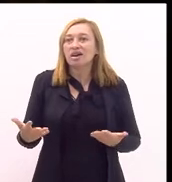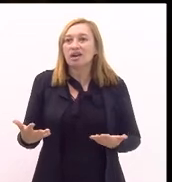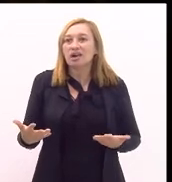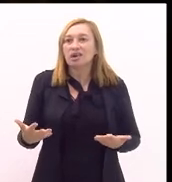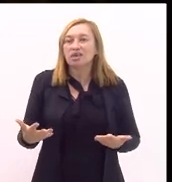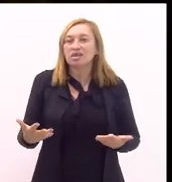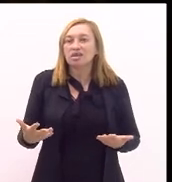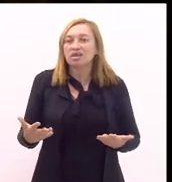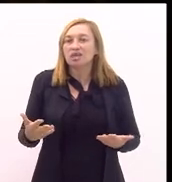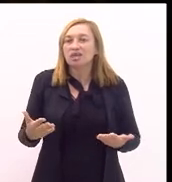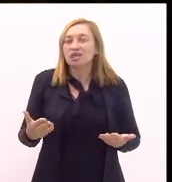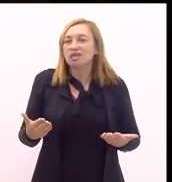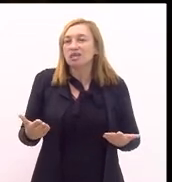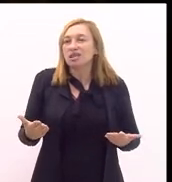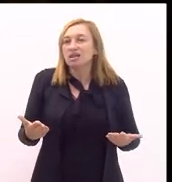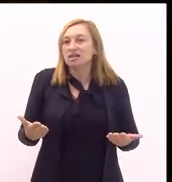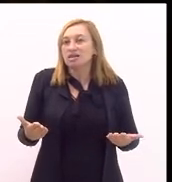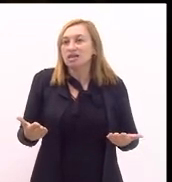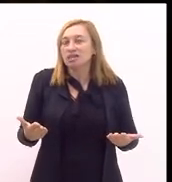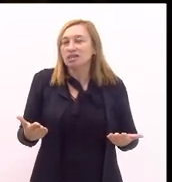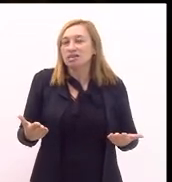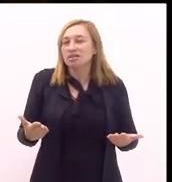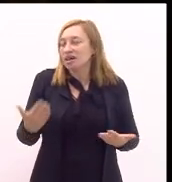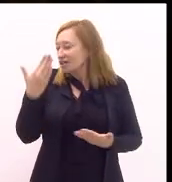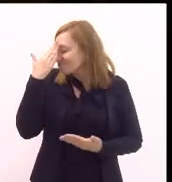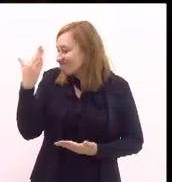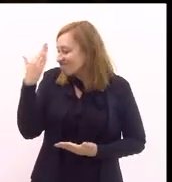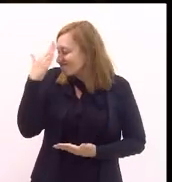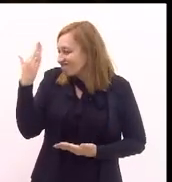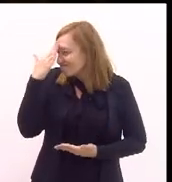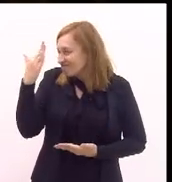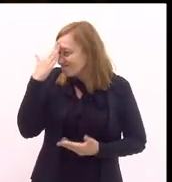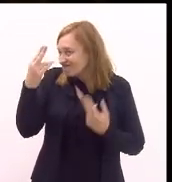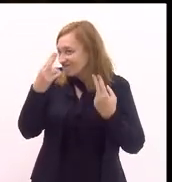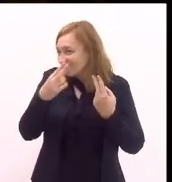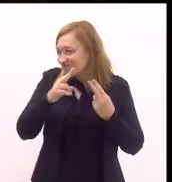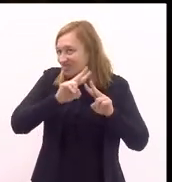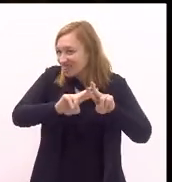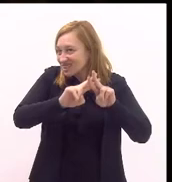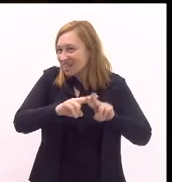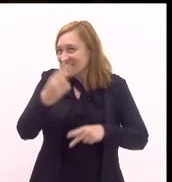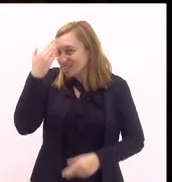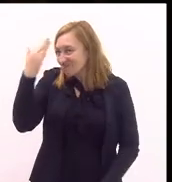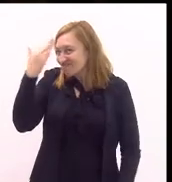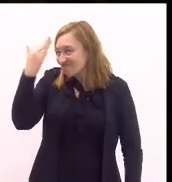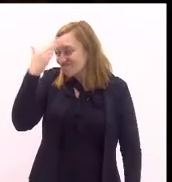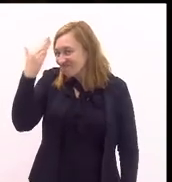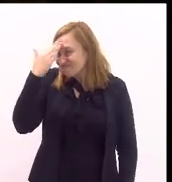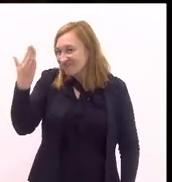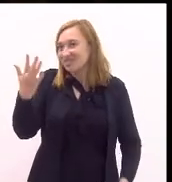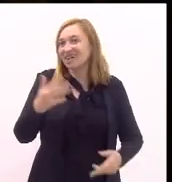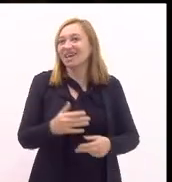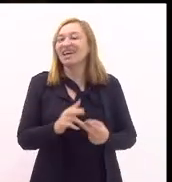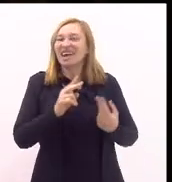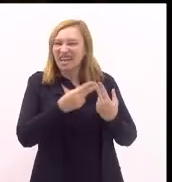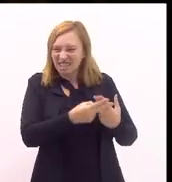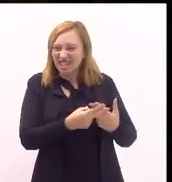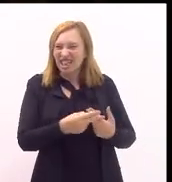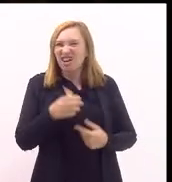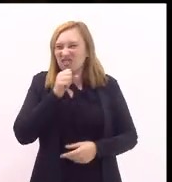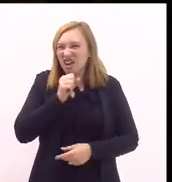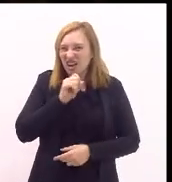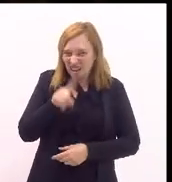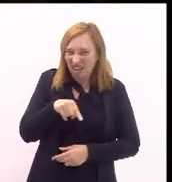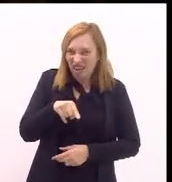a bijuteria é muito agradecimento da hashtag gratidão na revista e o resto da Graziele brega na resto da